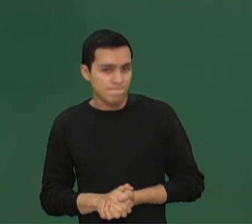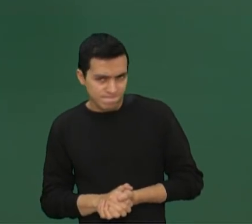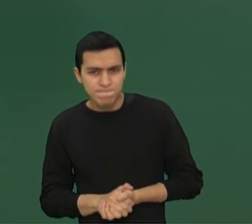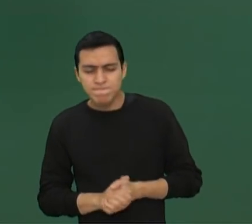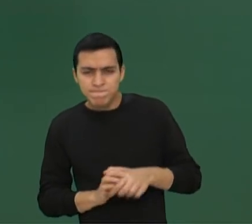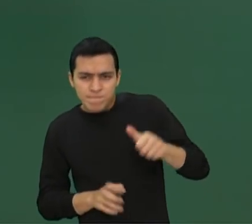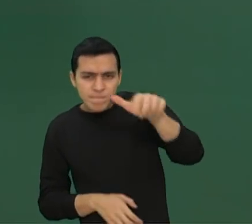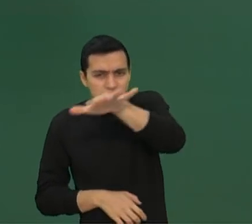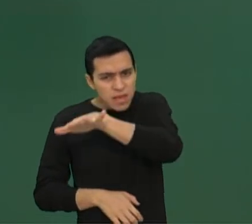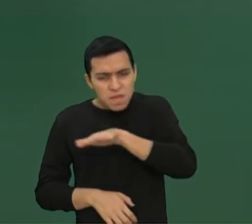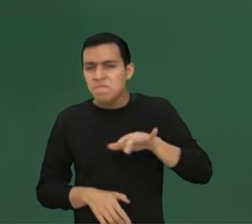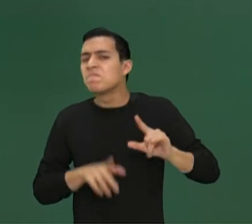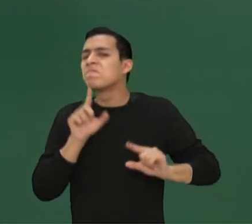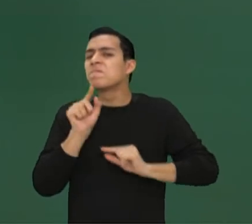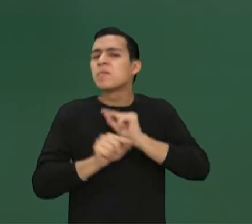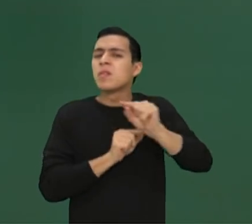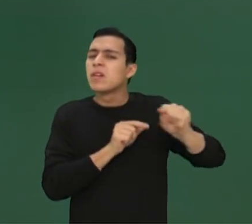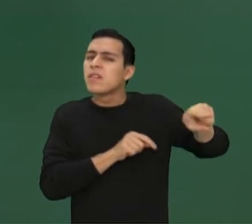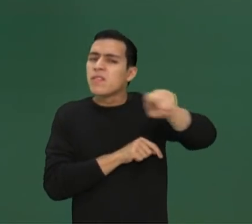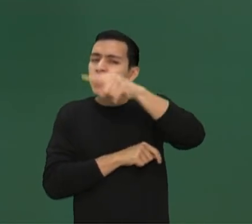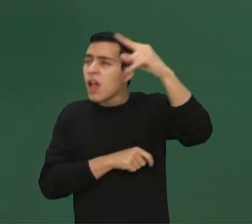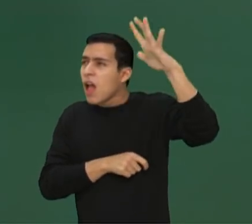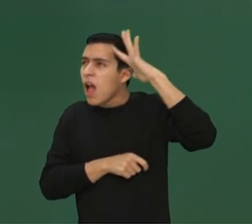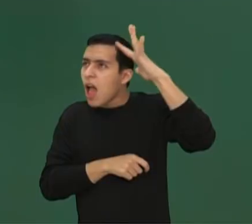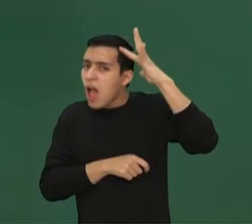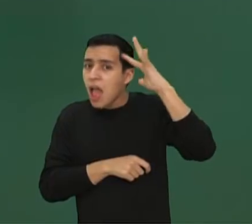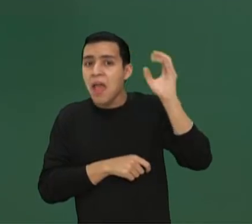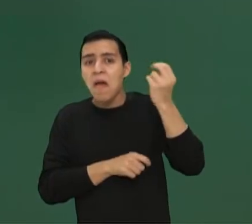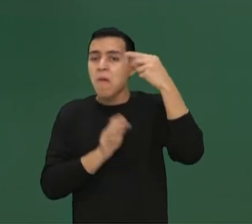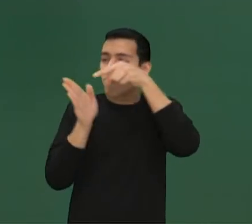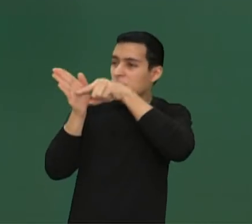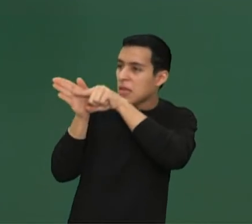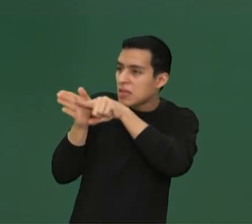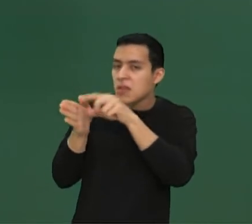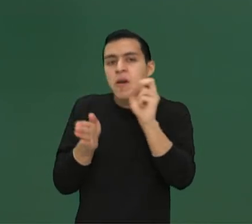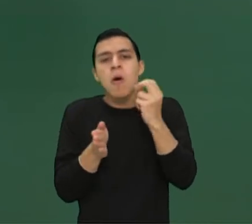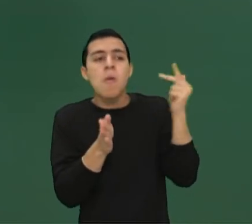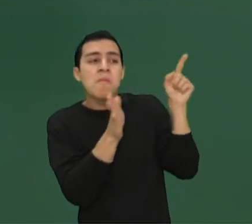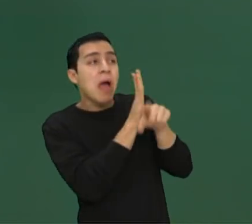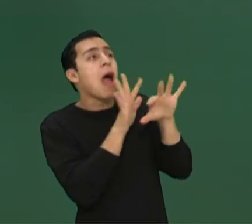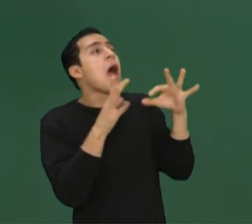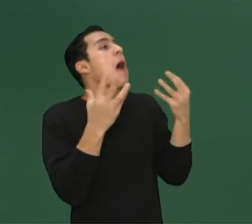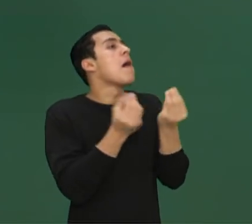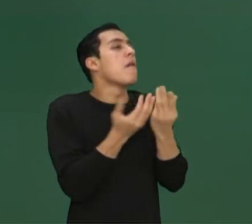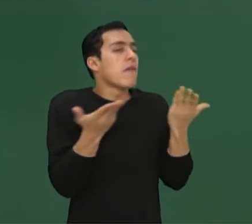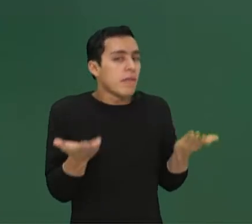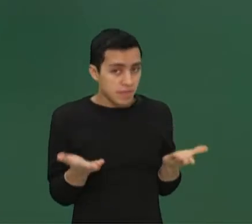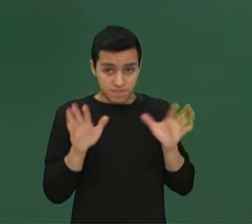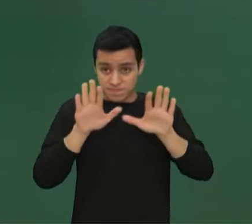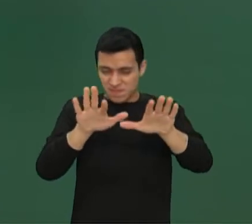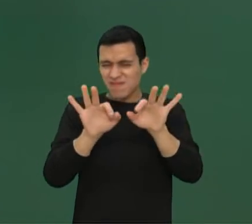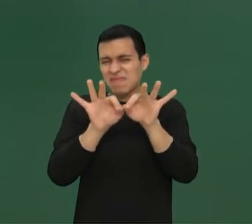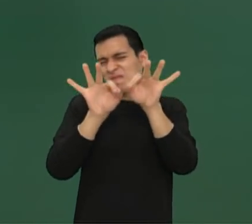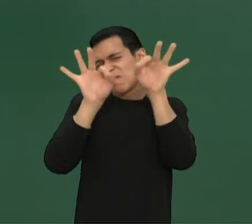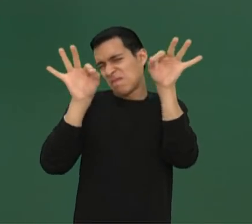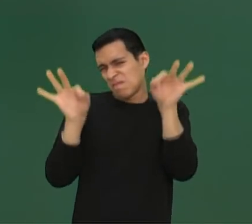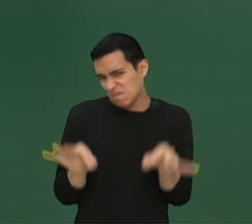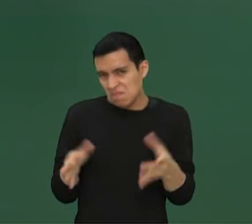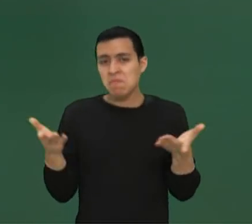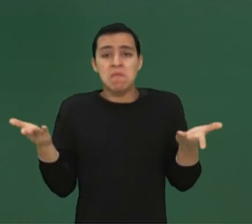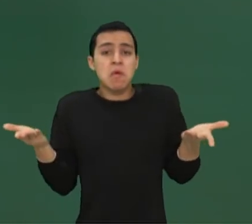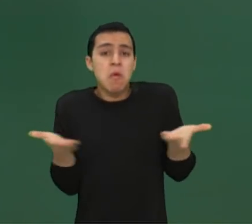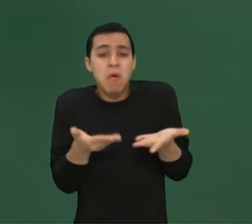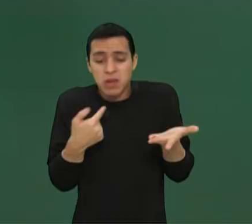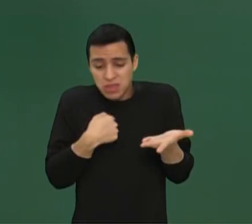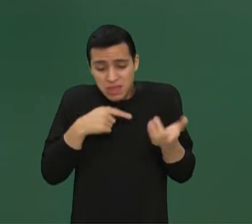Pessoal, então o que vocês pensaram ou pesquisaram ou perguntaram para alguém de casa com vocês aí? Então, assim, é simples, né? Hoje, o que